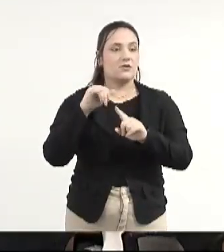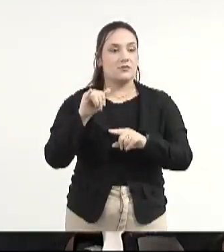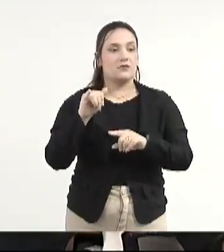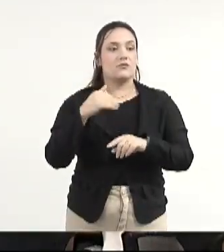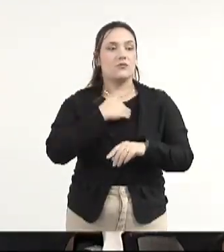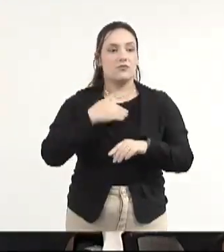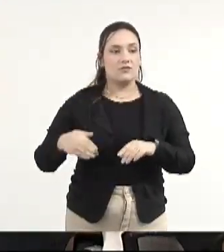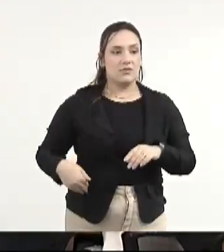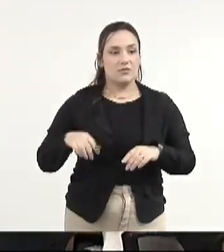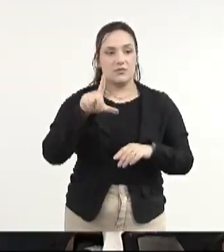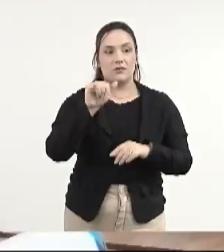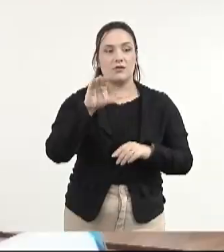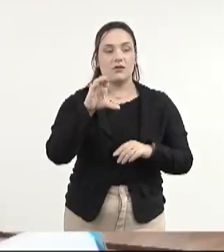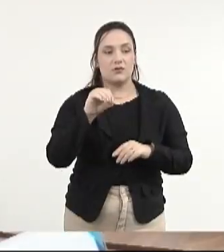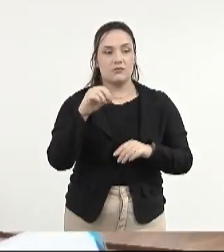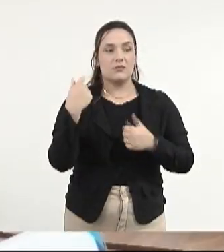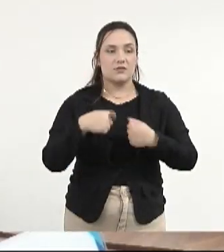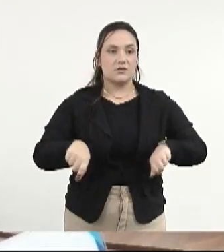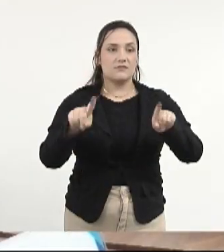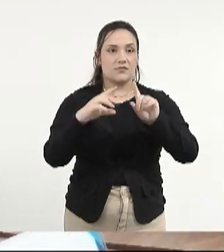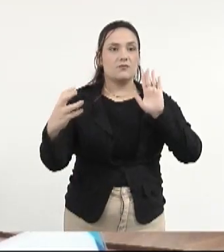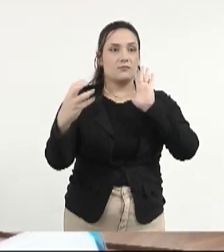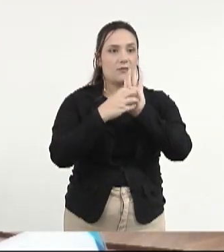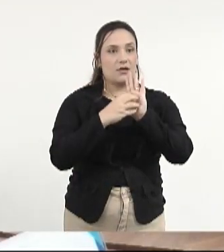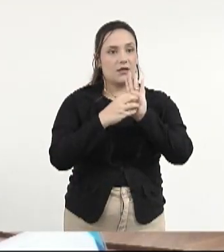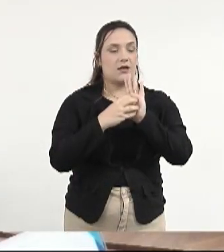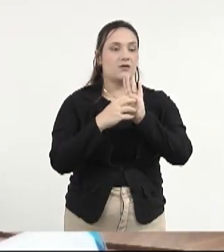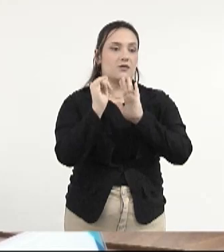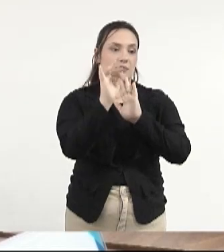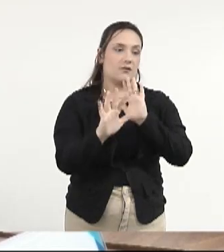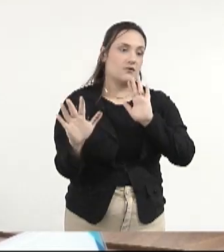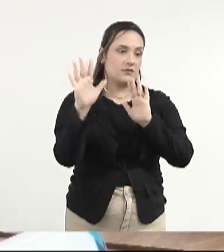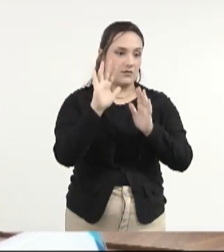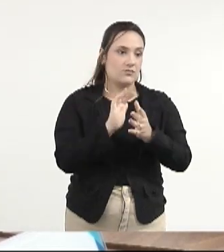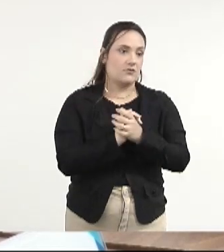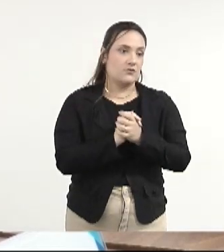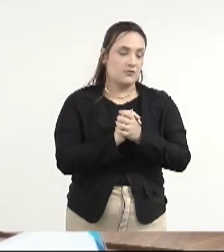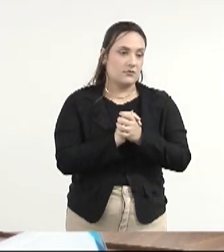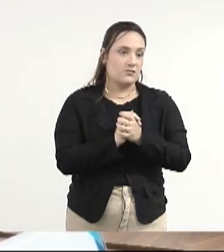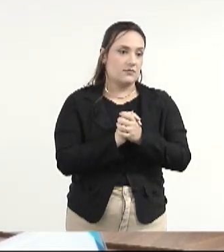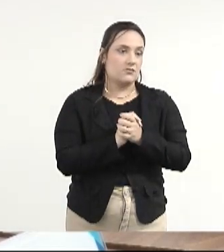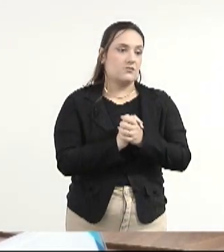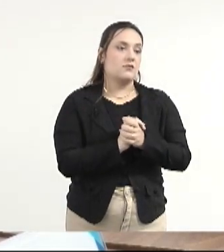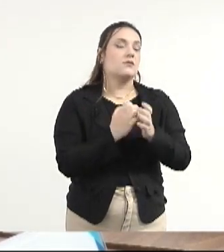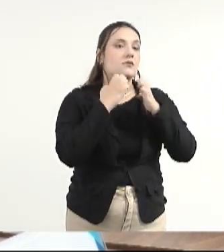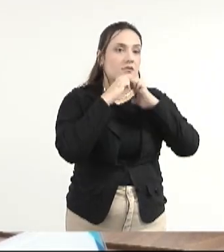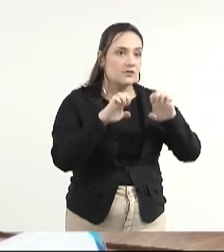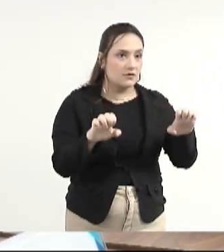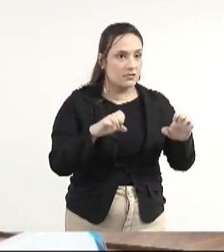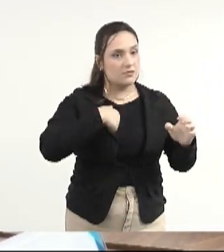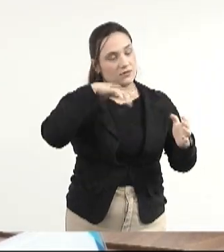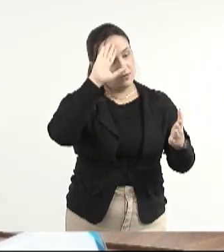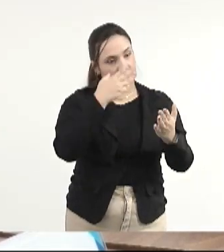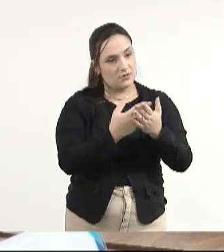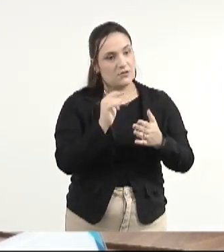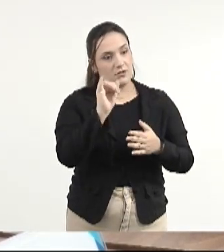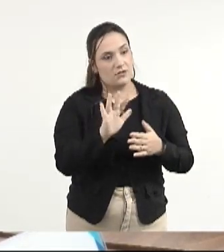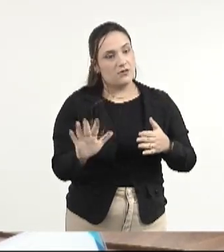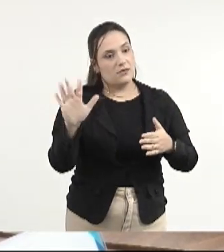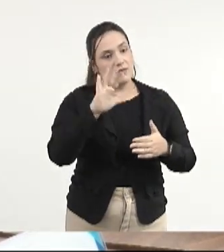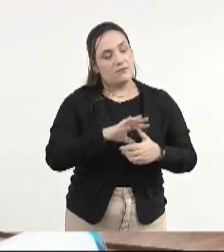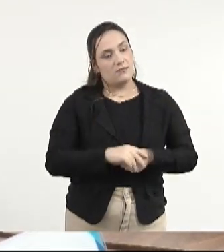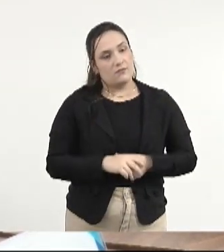laico, então não deveria ter símbolo e mais cultura, até porque os evangélicos não acreditam em